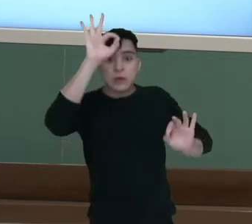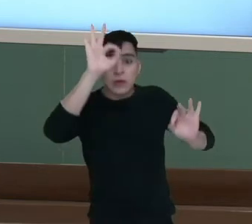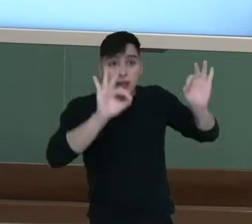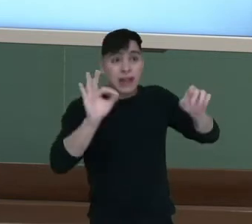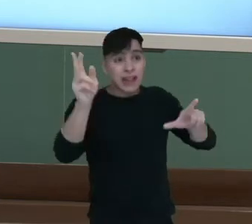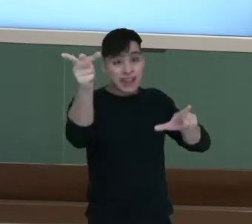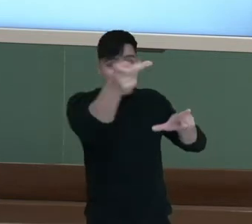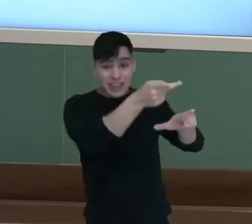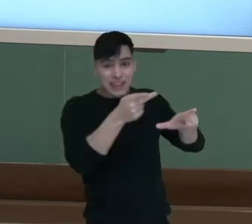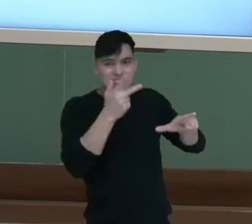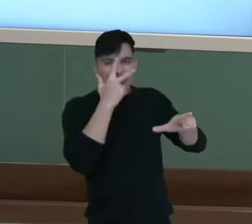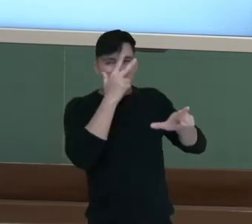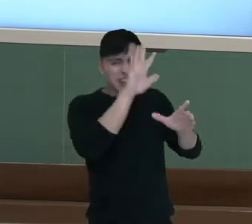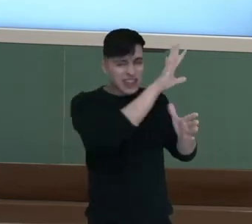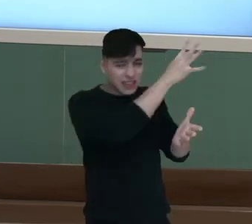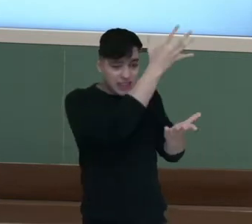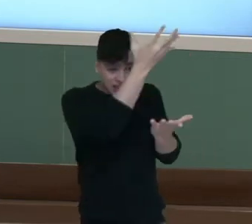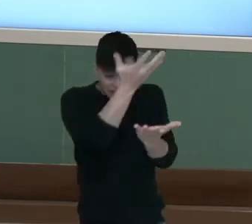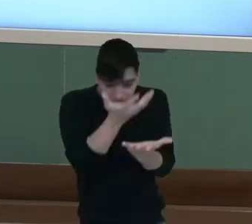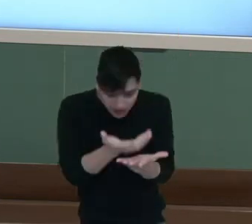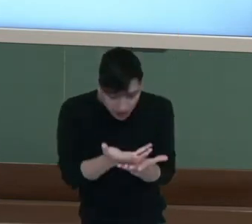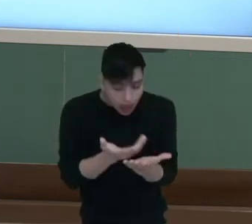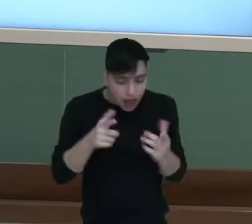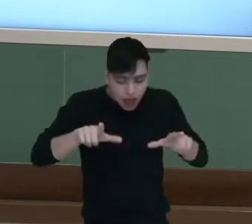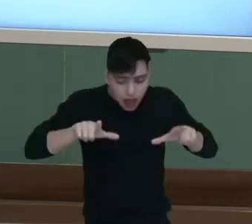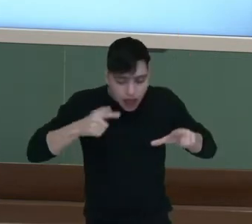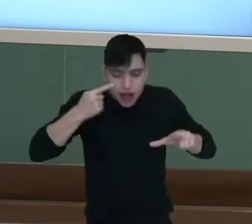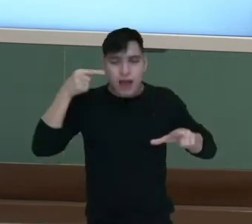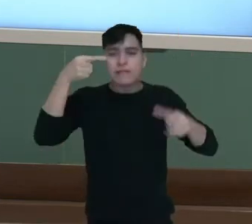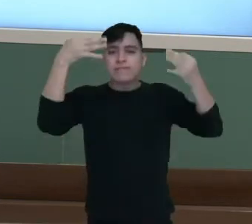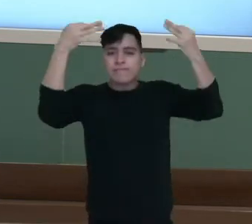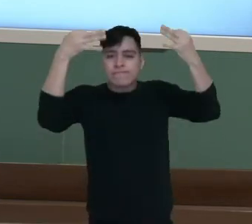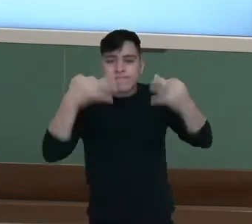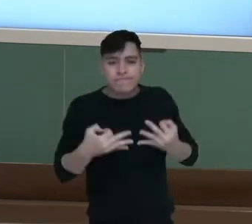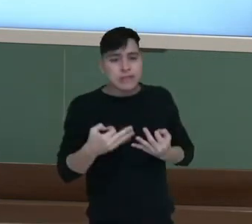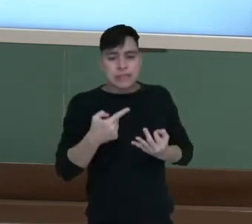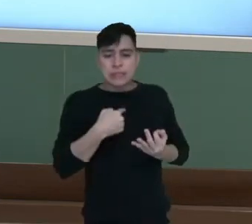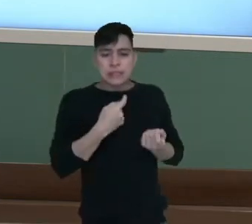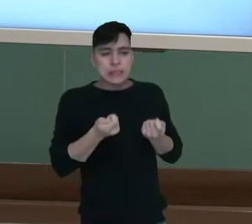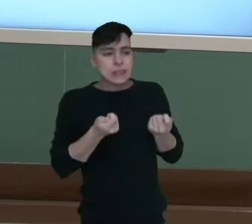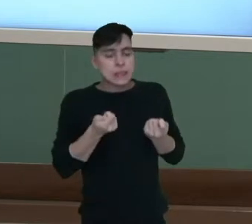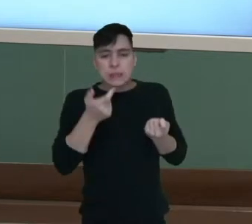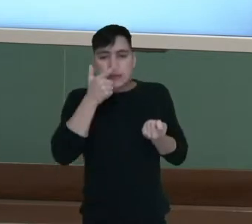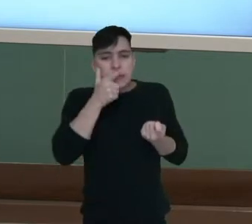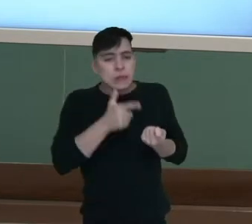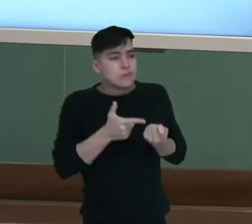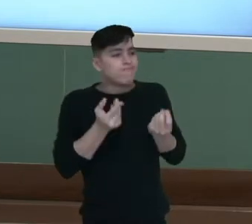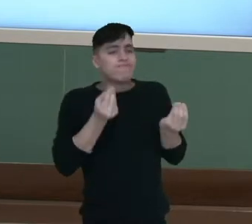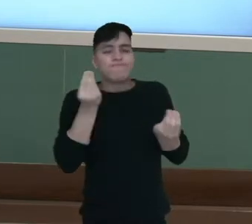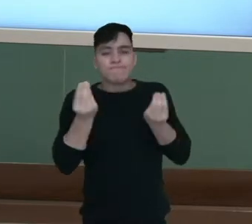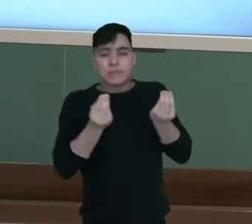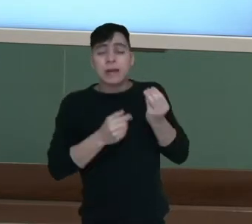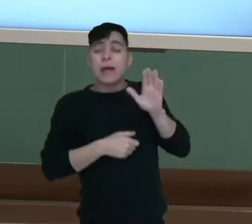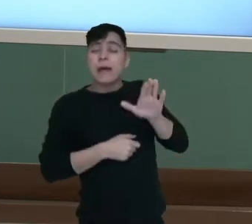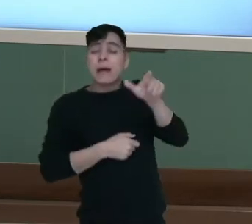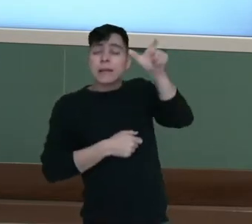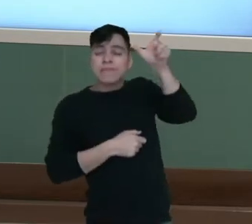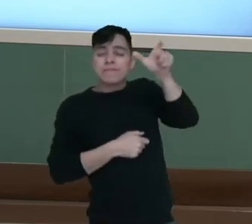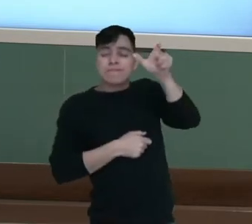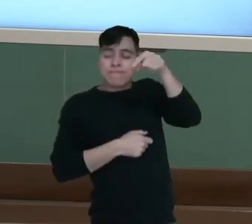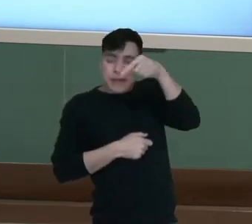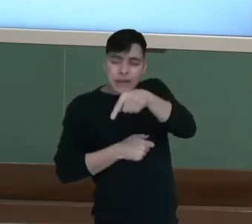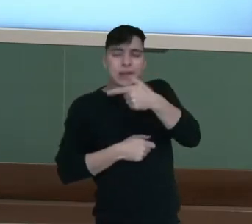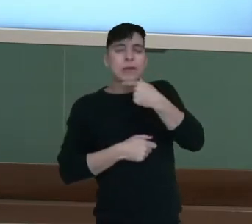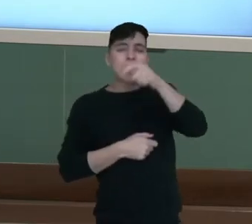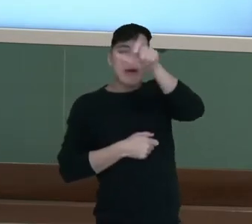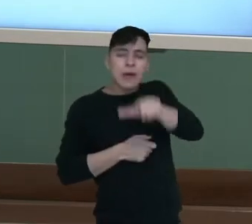interessante, usasse esses dados para poder fazer a representação das órbitas desses planetas. Existia um problema